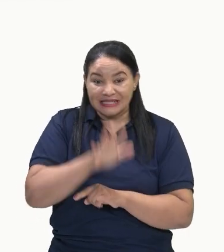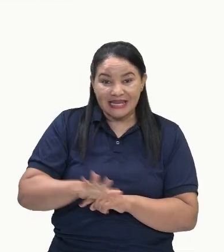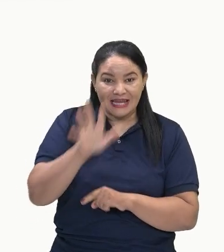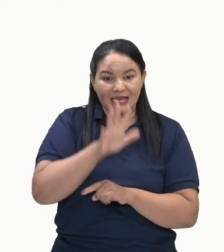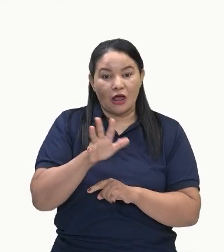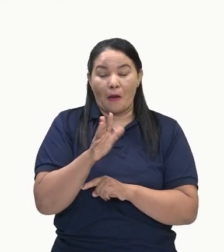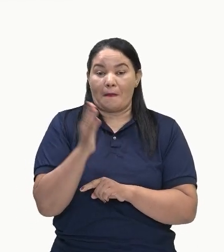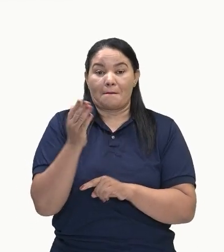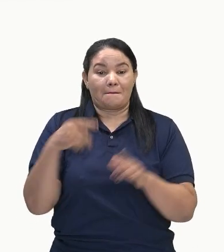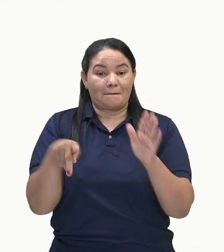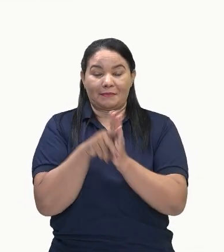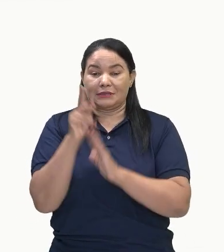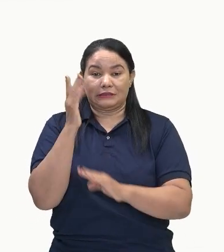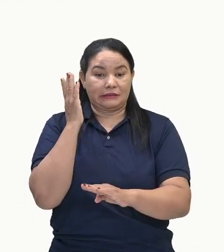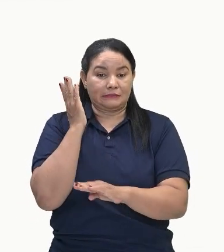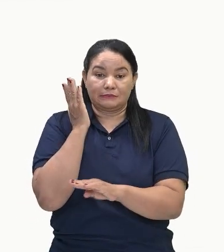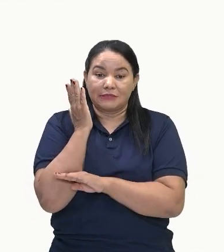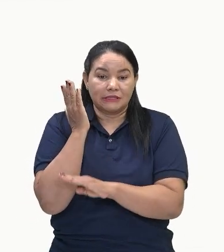de modo geral, tá?